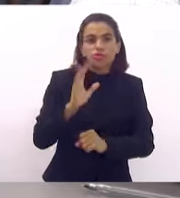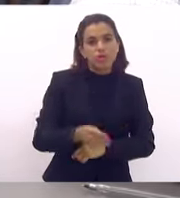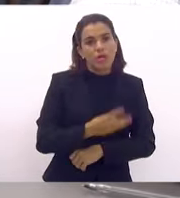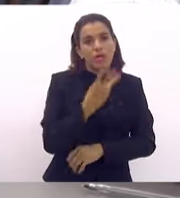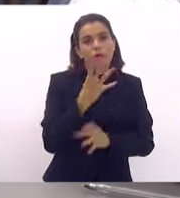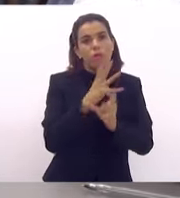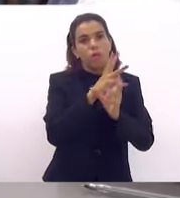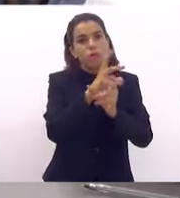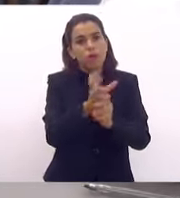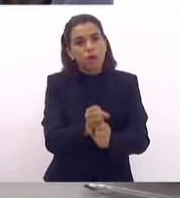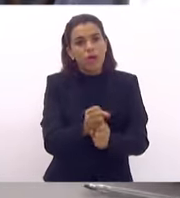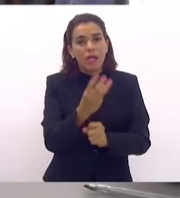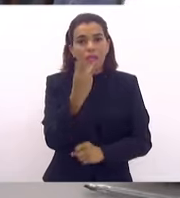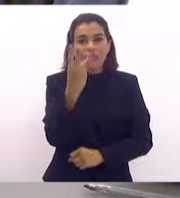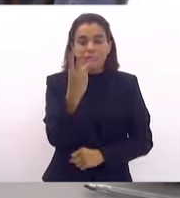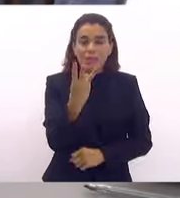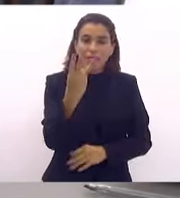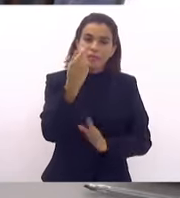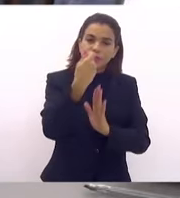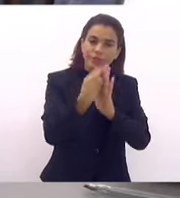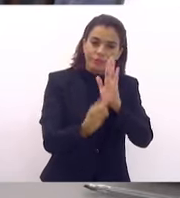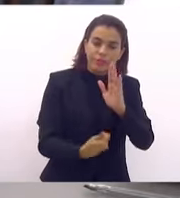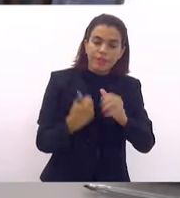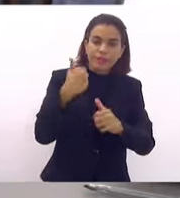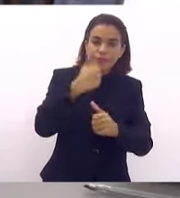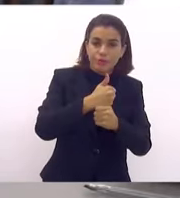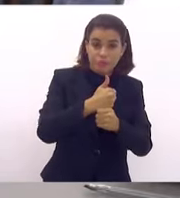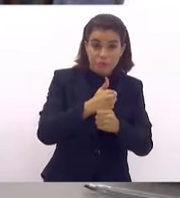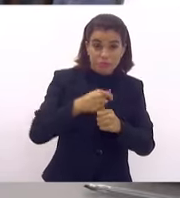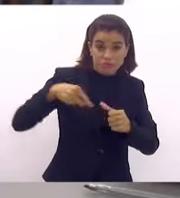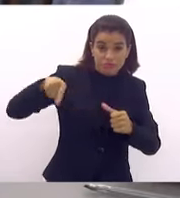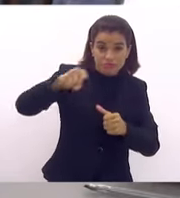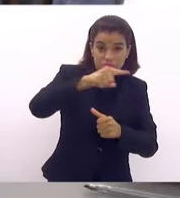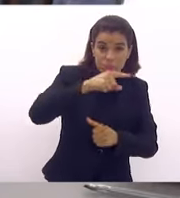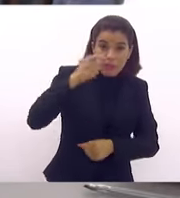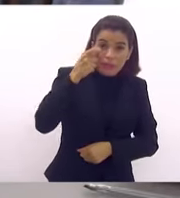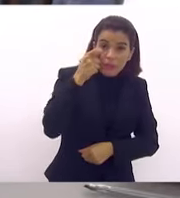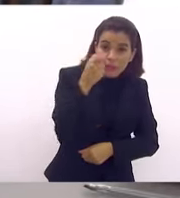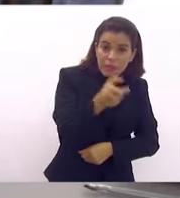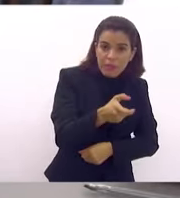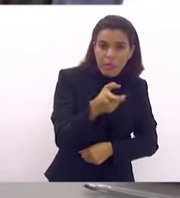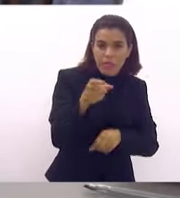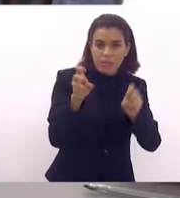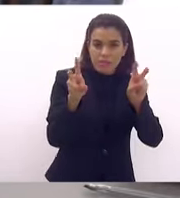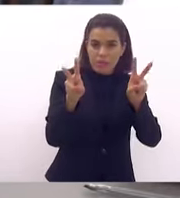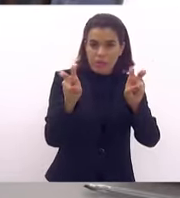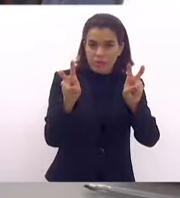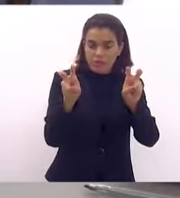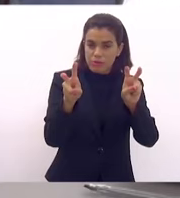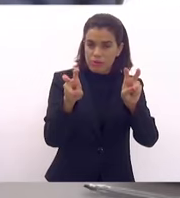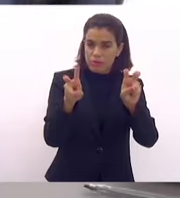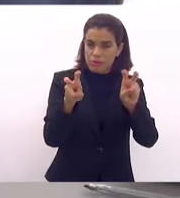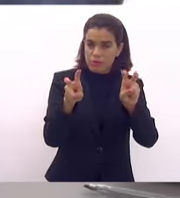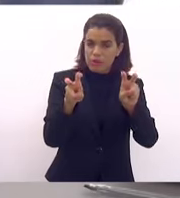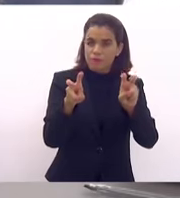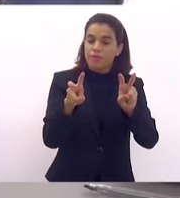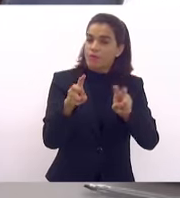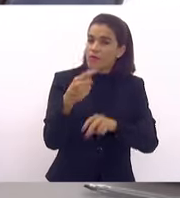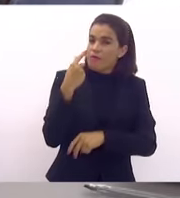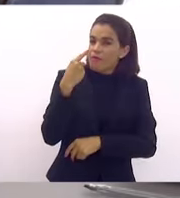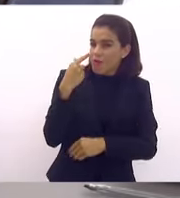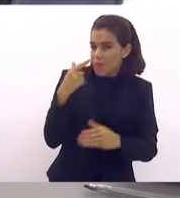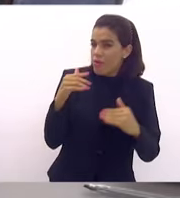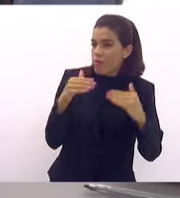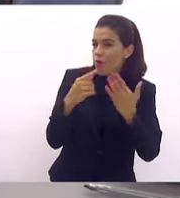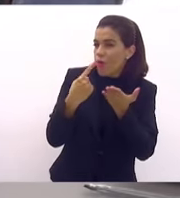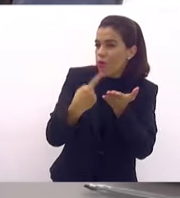CCJ. Para os interessados no assunto, deputado Fred, vamos convir que não